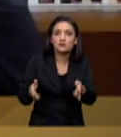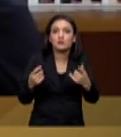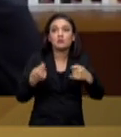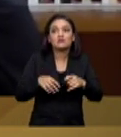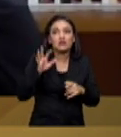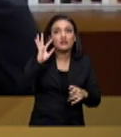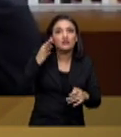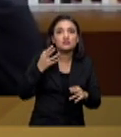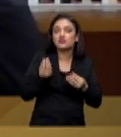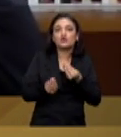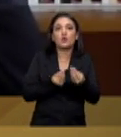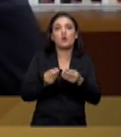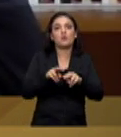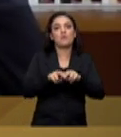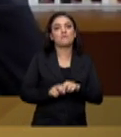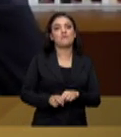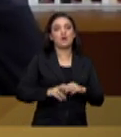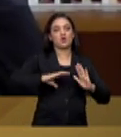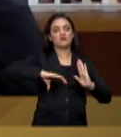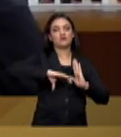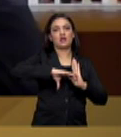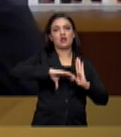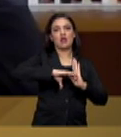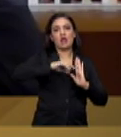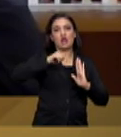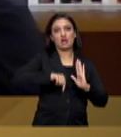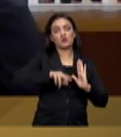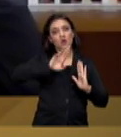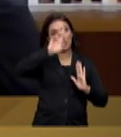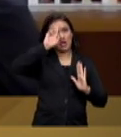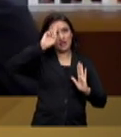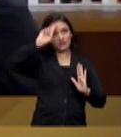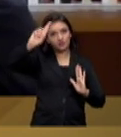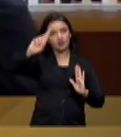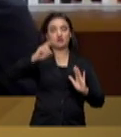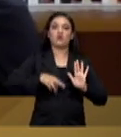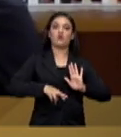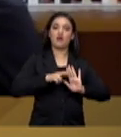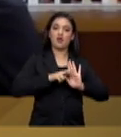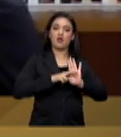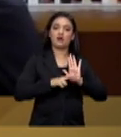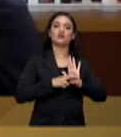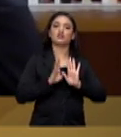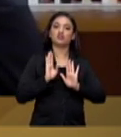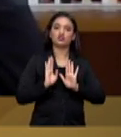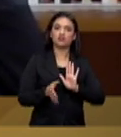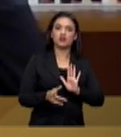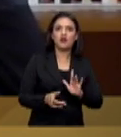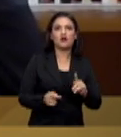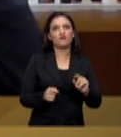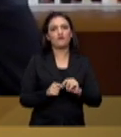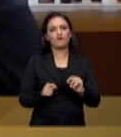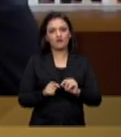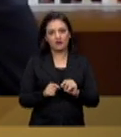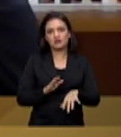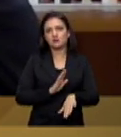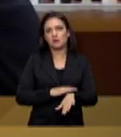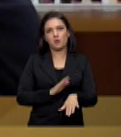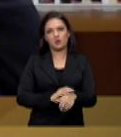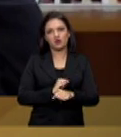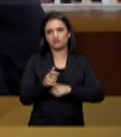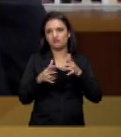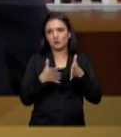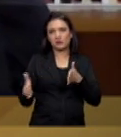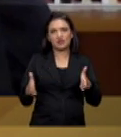pelo próprio Senado Federal, de acordo com as regras que vem adotando para funcionamento dos trabalhos durante a